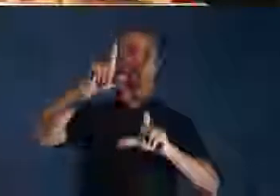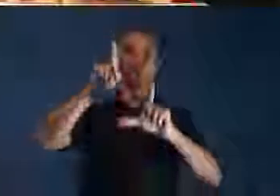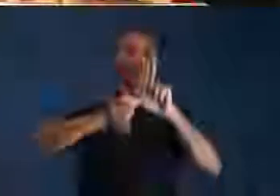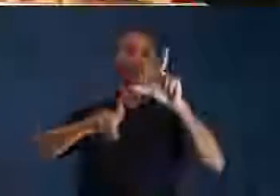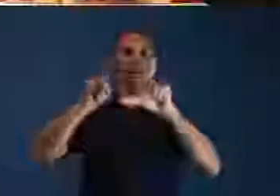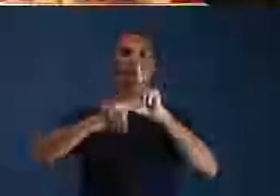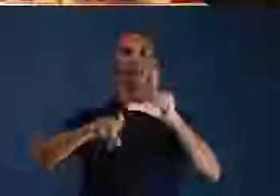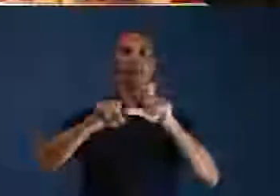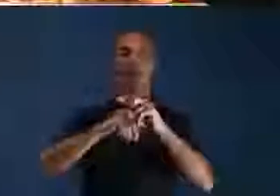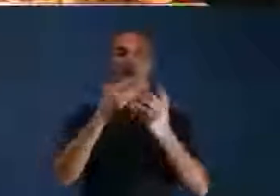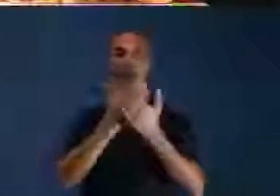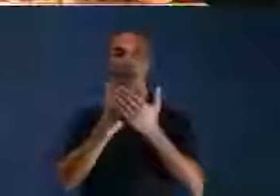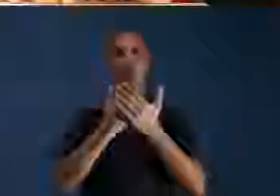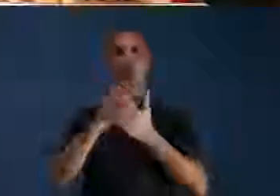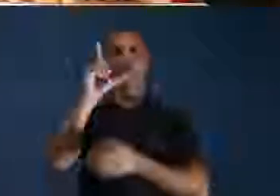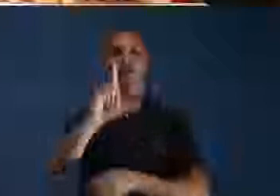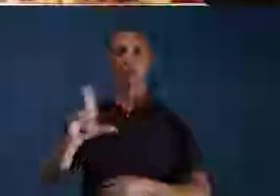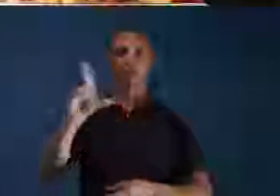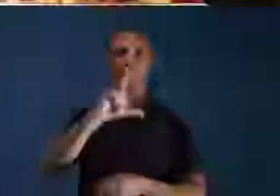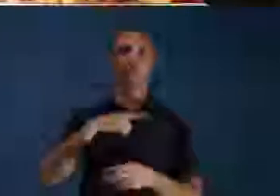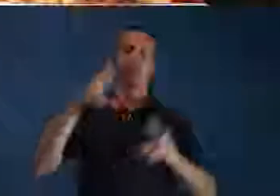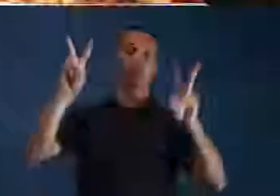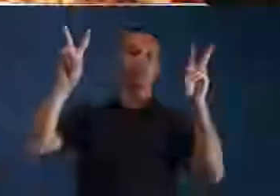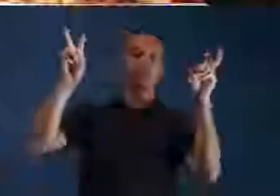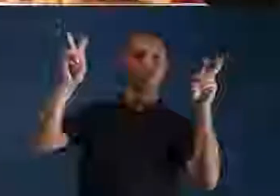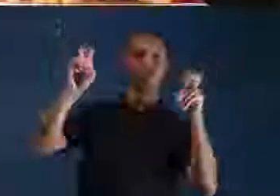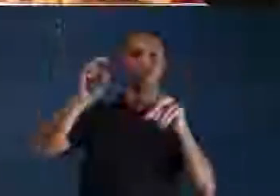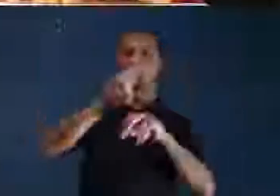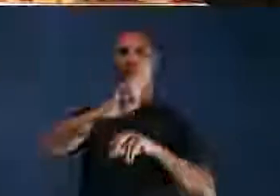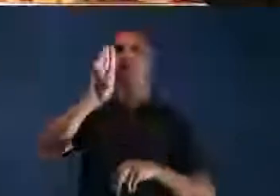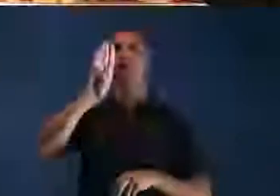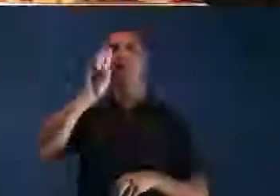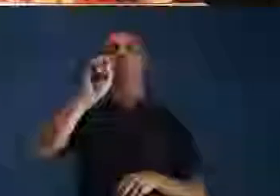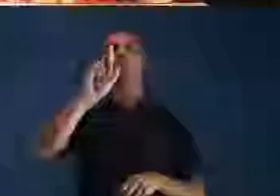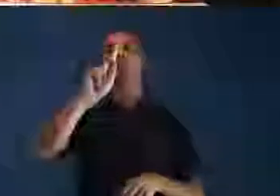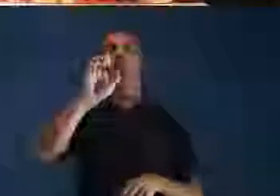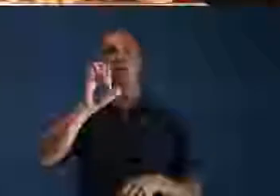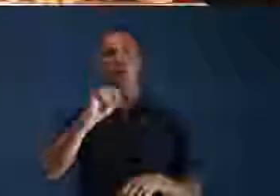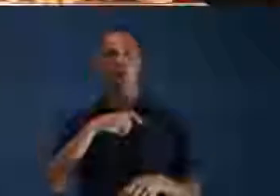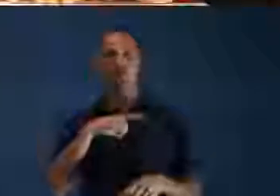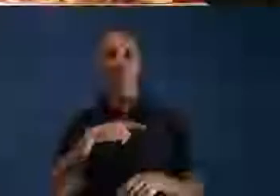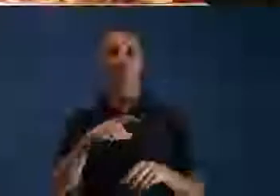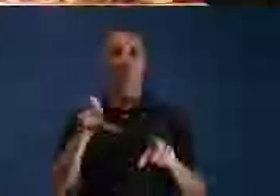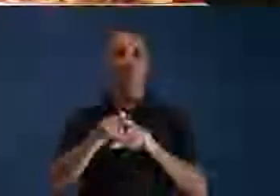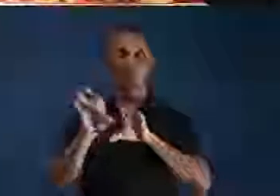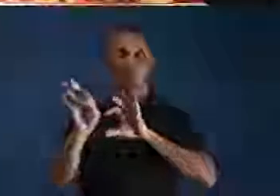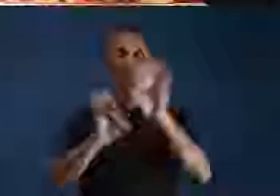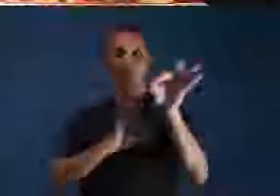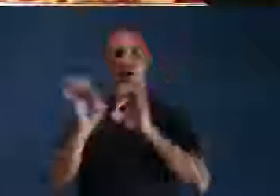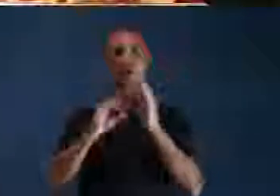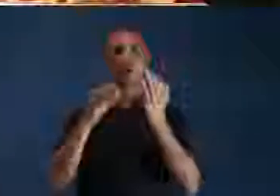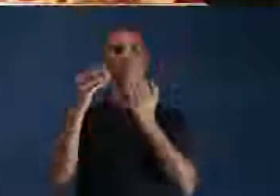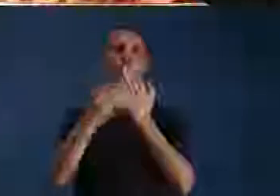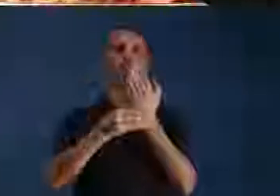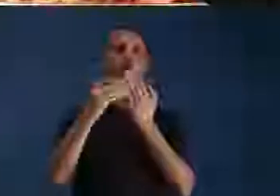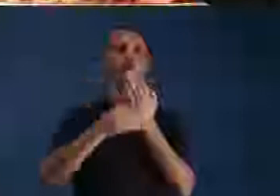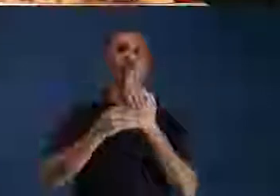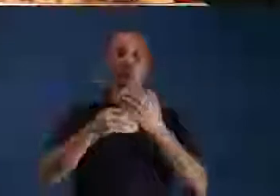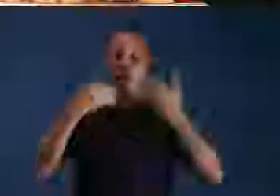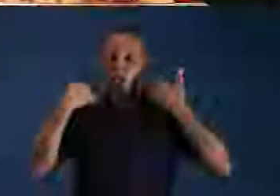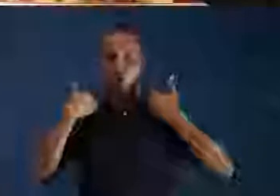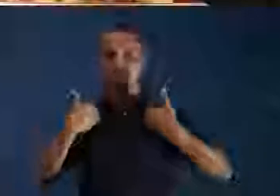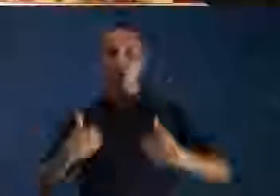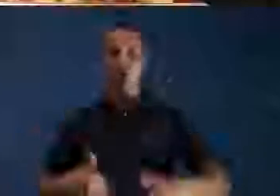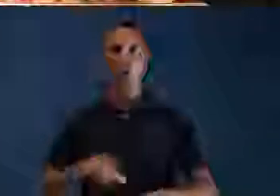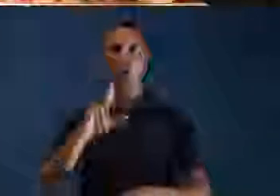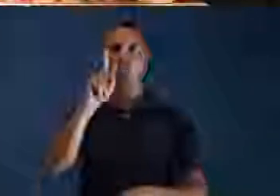Lisli publicou, entre outros títulos, Borges e Outros Rabinos, em 2009, e coorganizou as obras O Corpo em Performance,